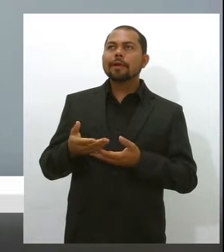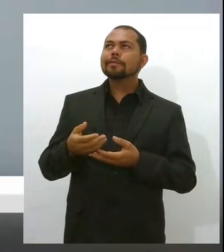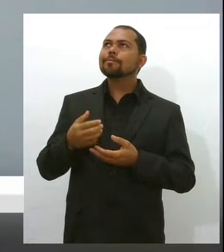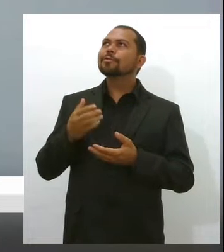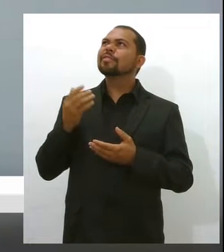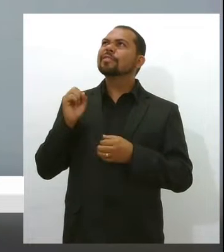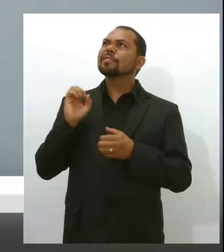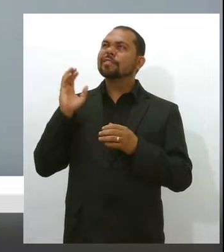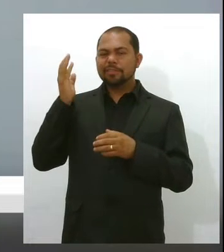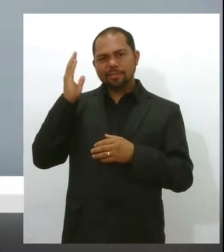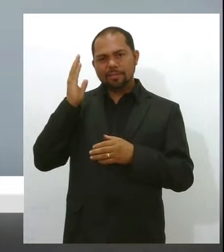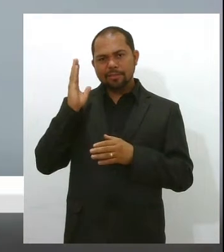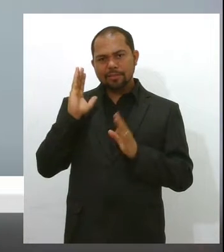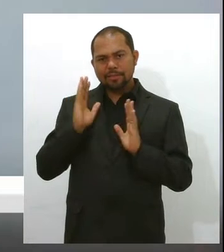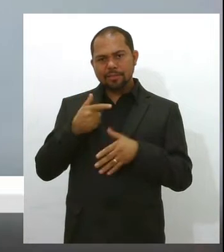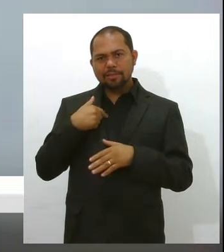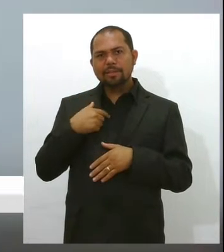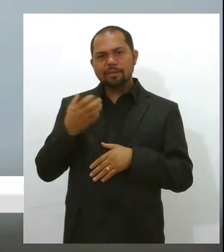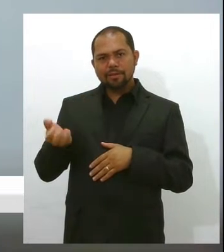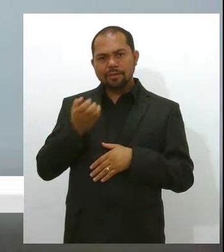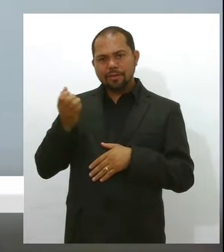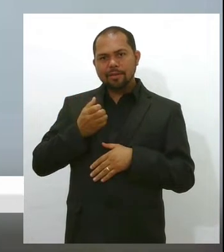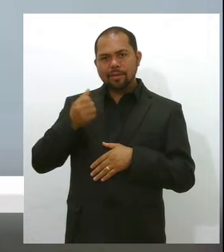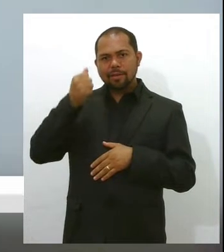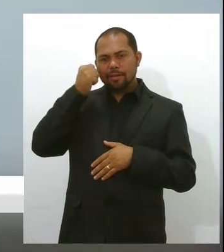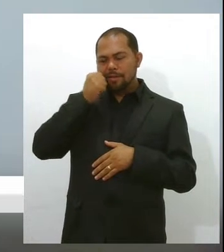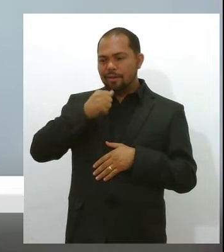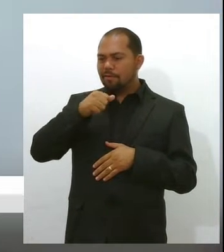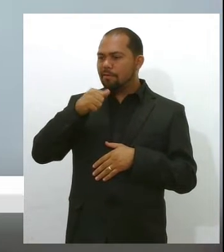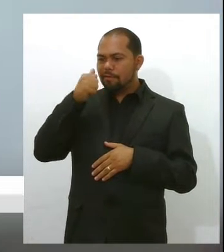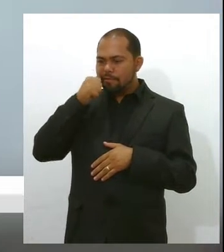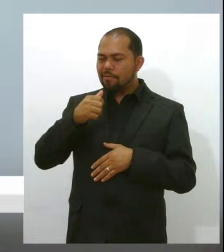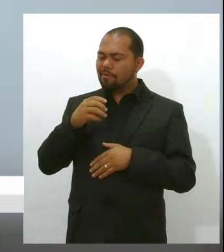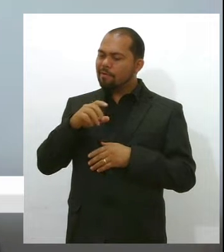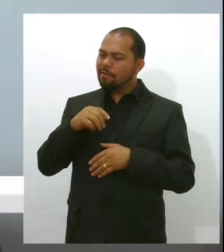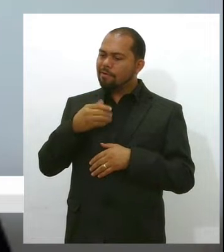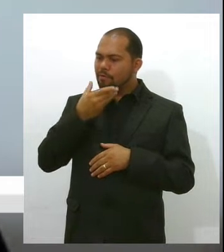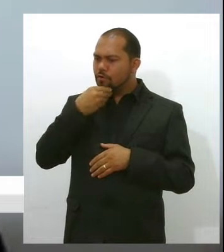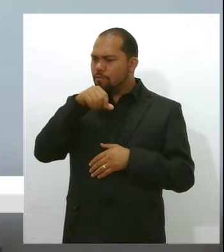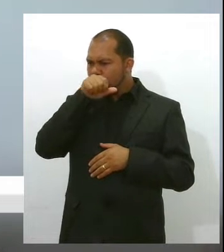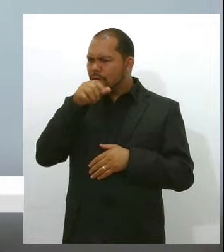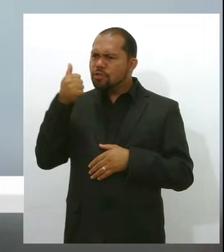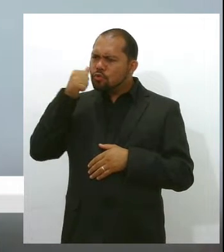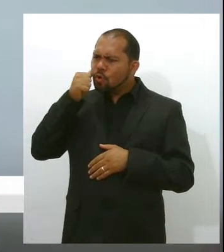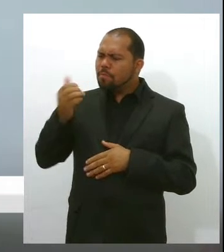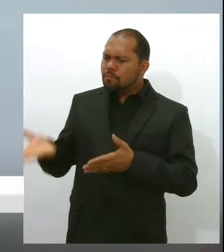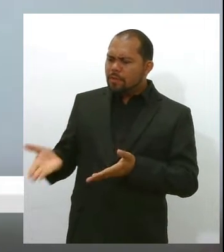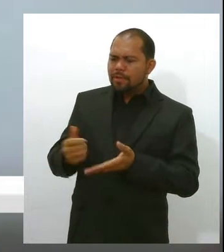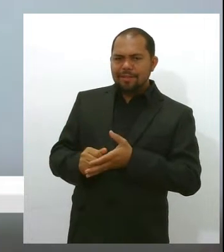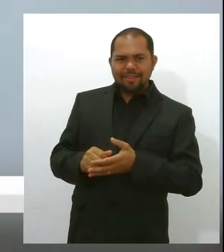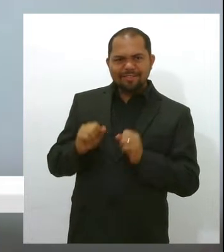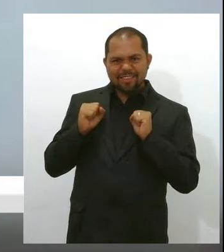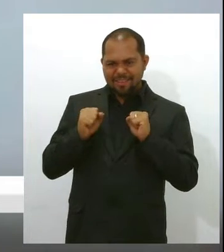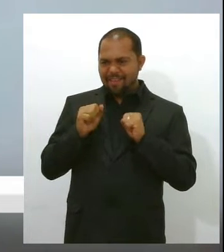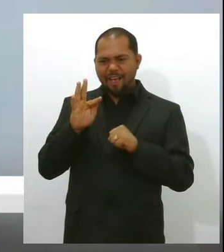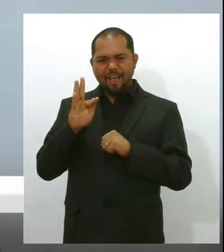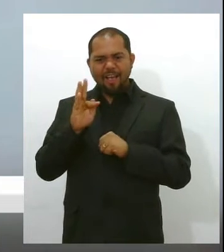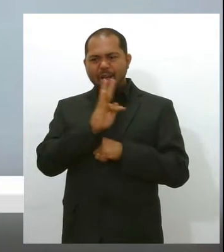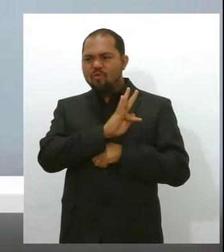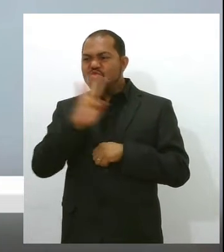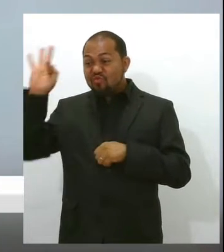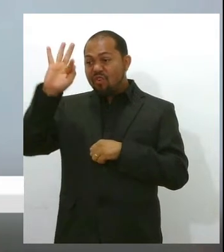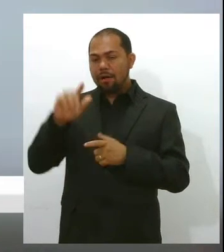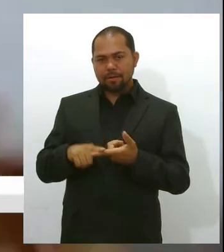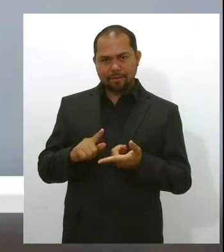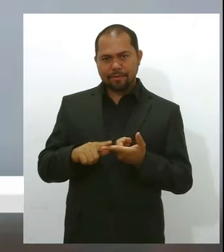feminista massa, combativa, vai ser foda, assim. Pô, e o pai de um menino, eu